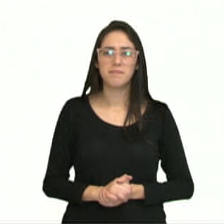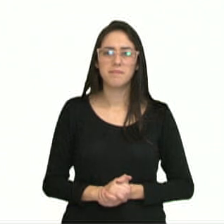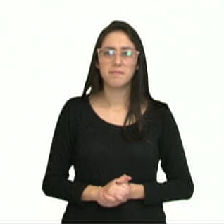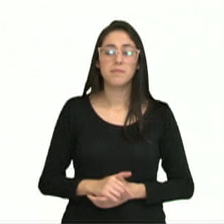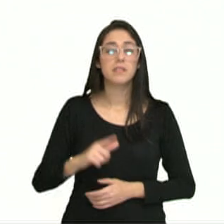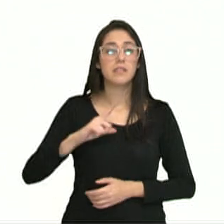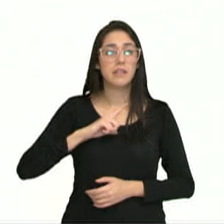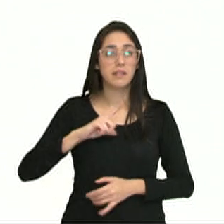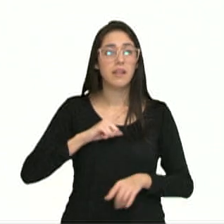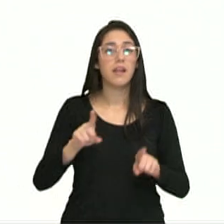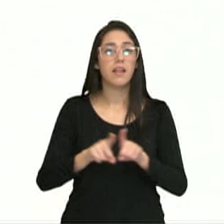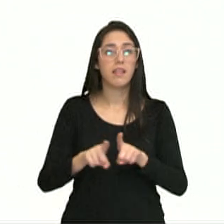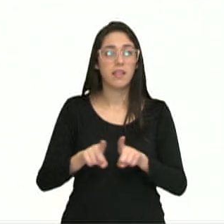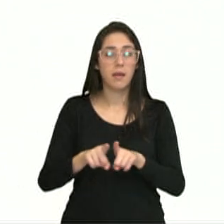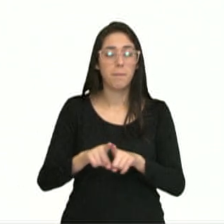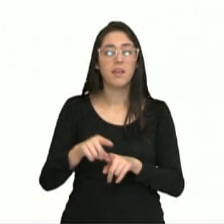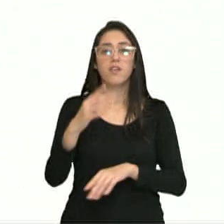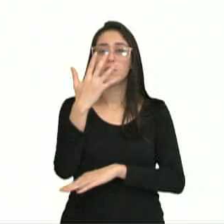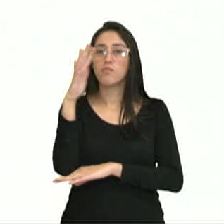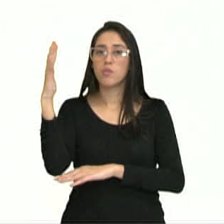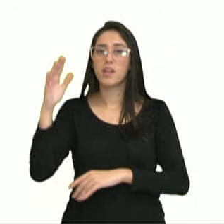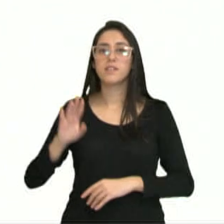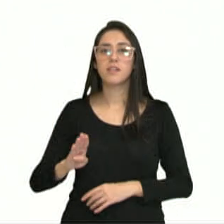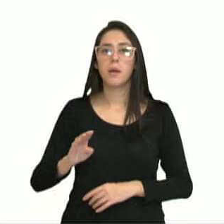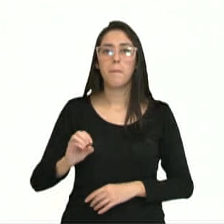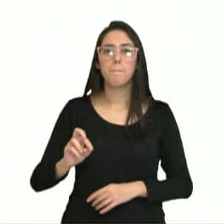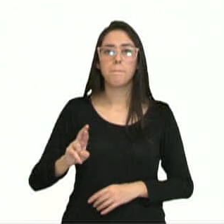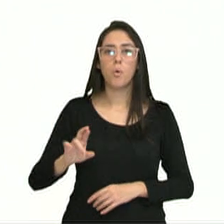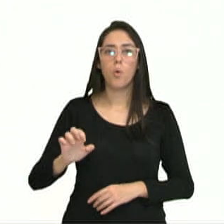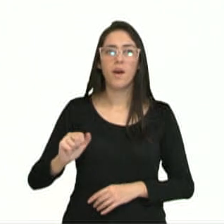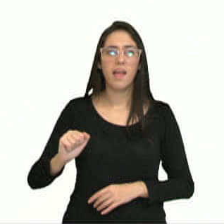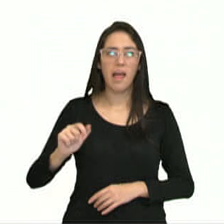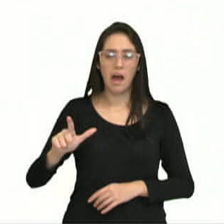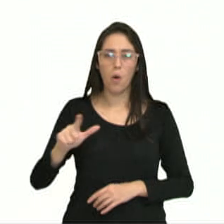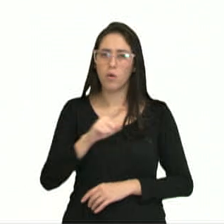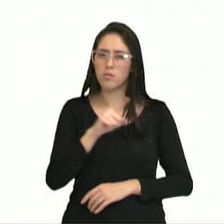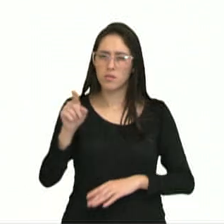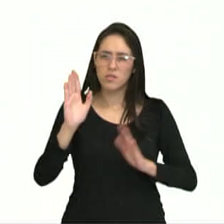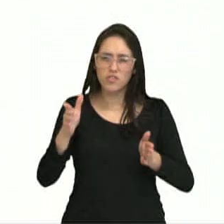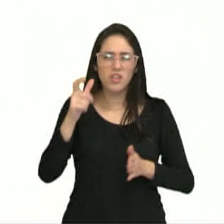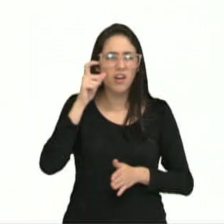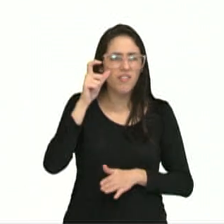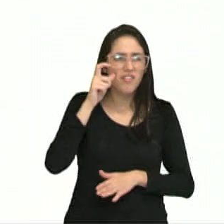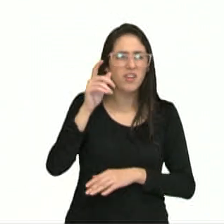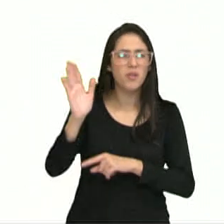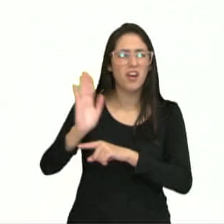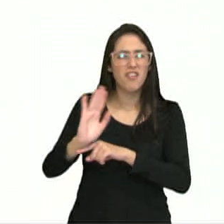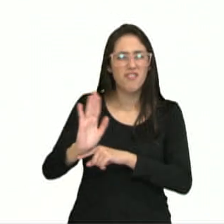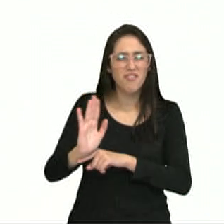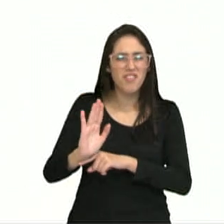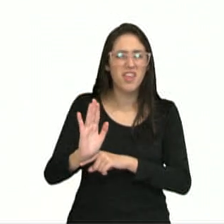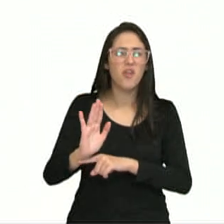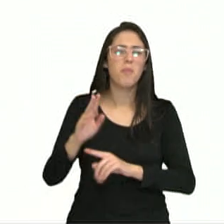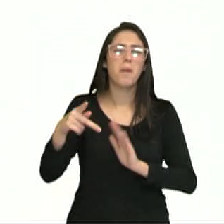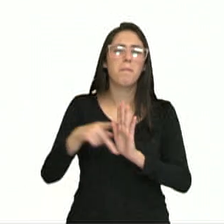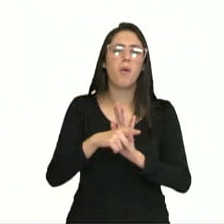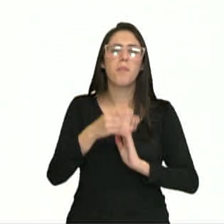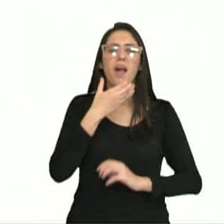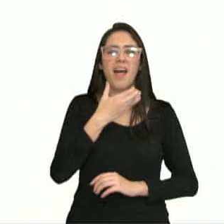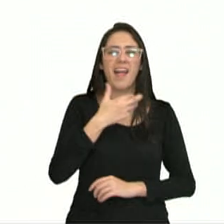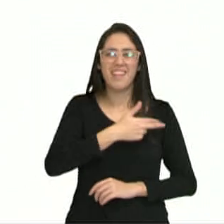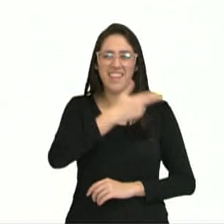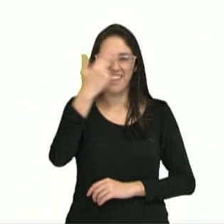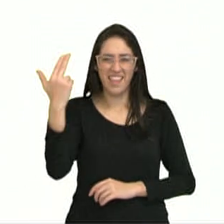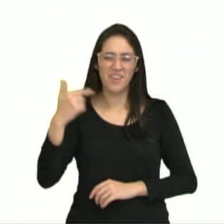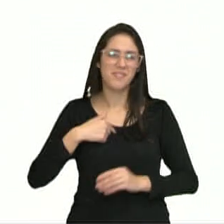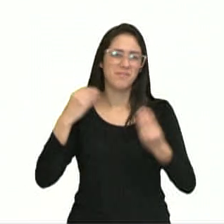Existe também a floresta boreal ou conífera. Você já deve ter assistido a algum filme, na época de Natal, nós aqui